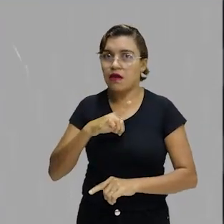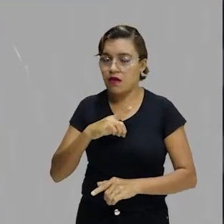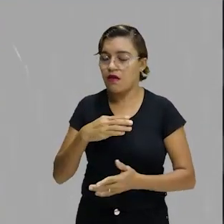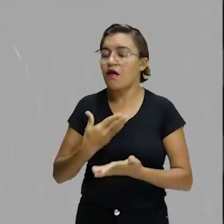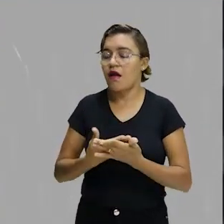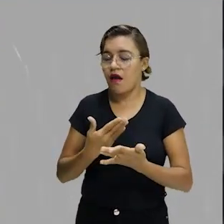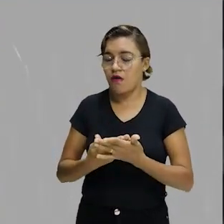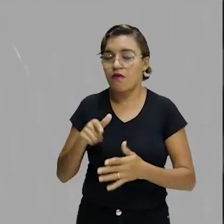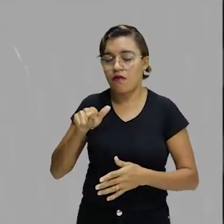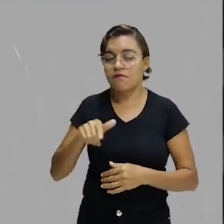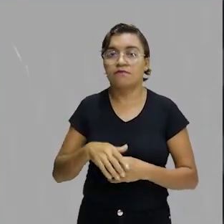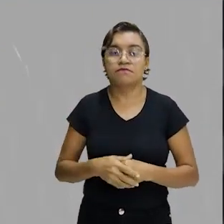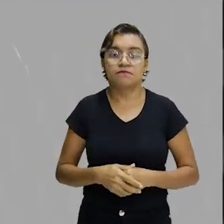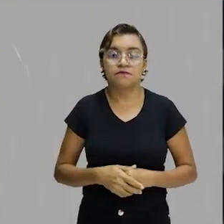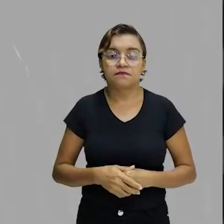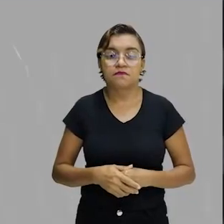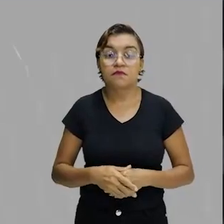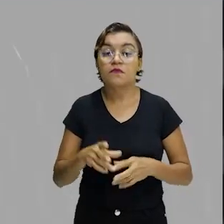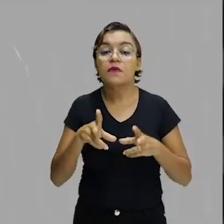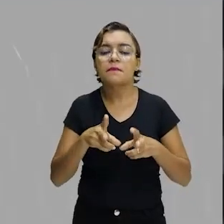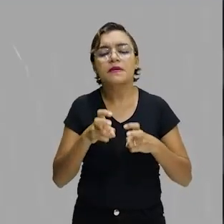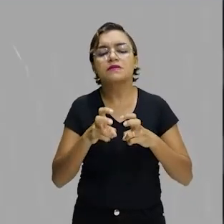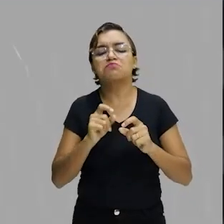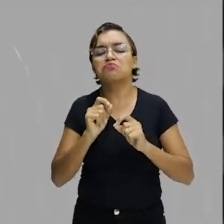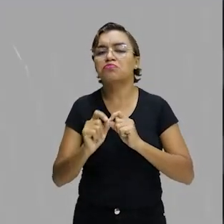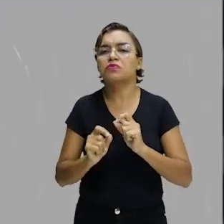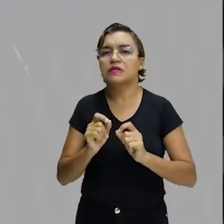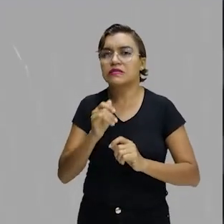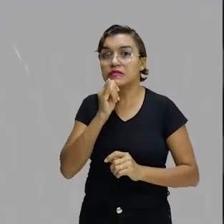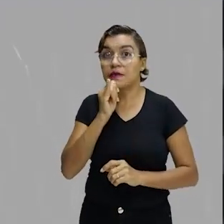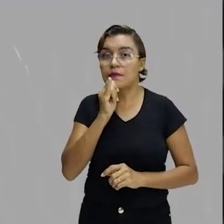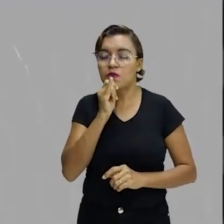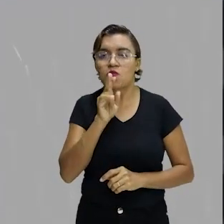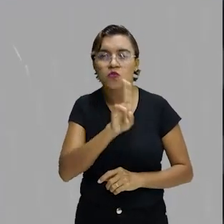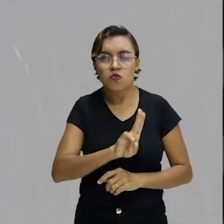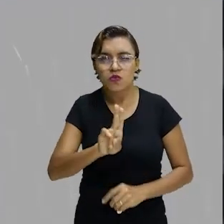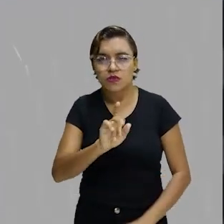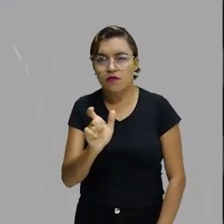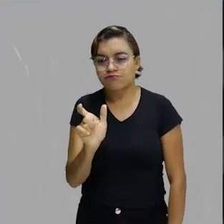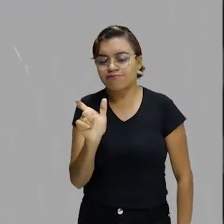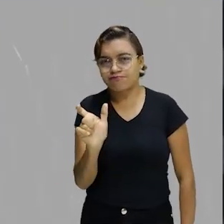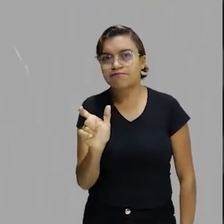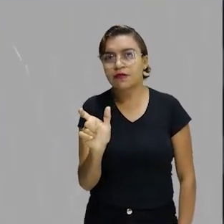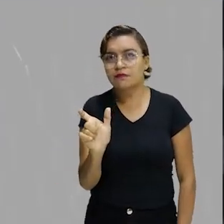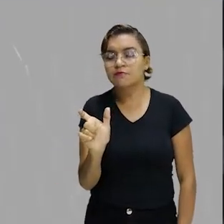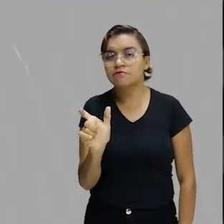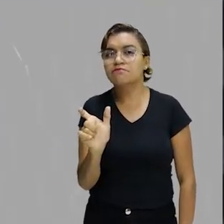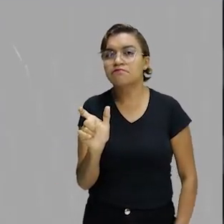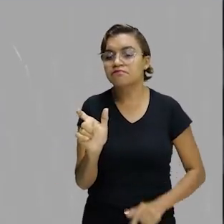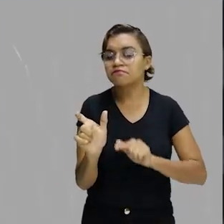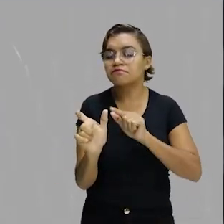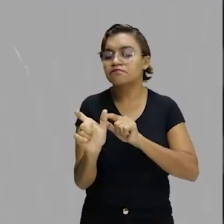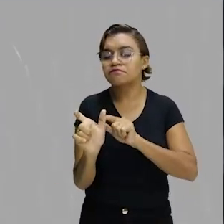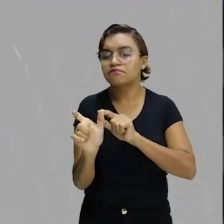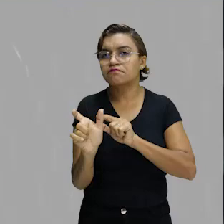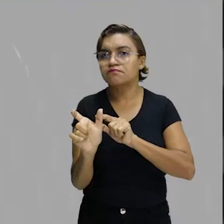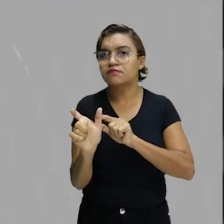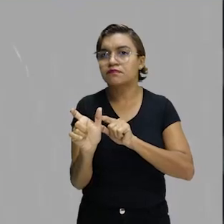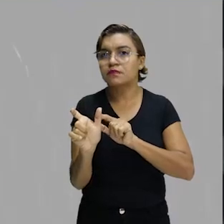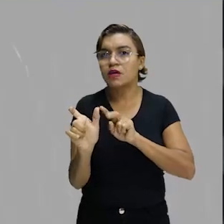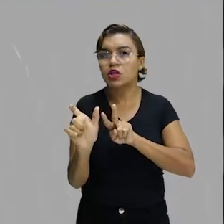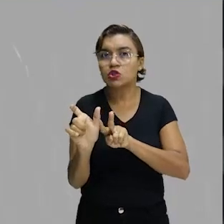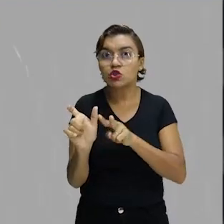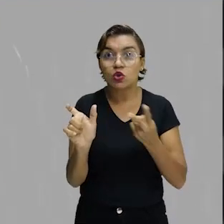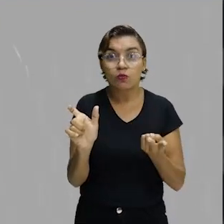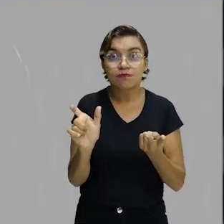isso. Perceba que eu não posso pegar um termo, necessariamente, e trocar o sentido dele, como